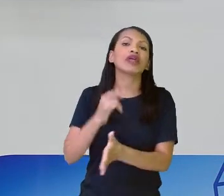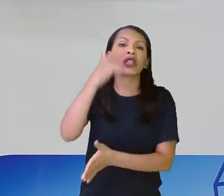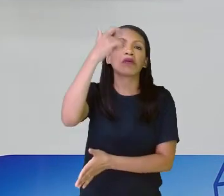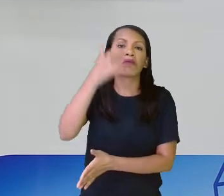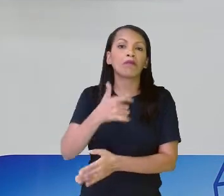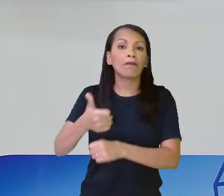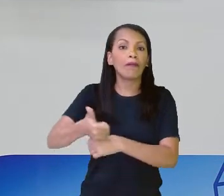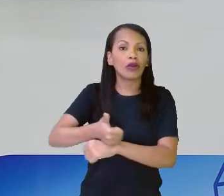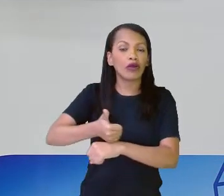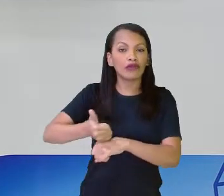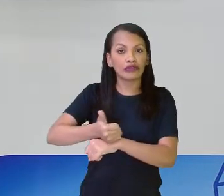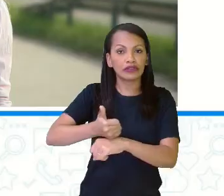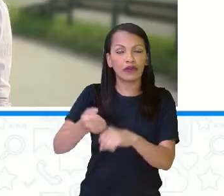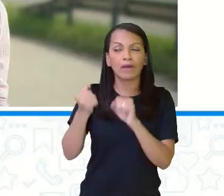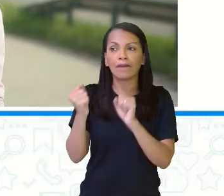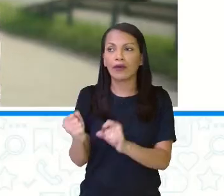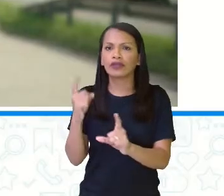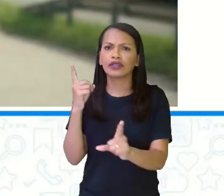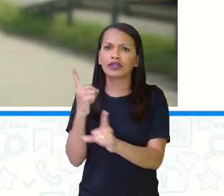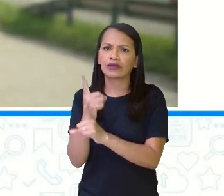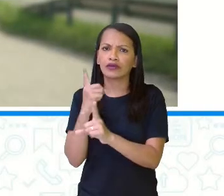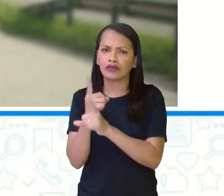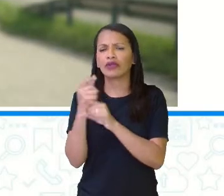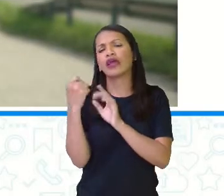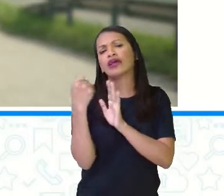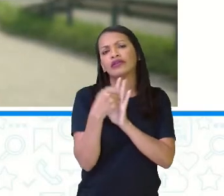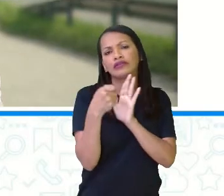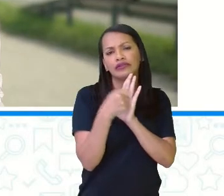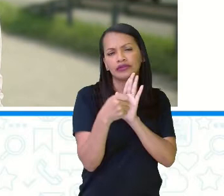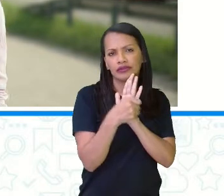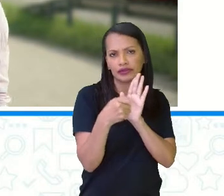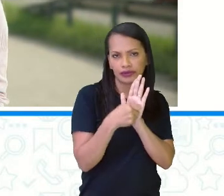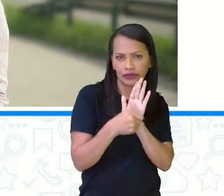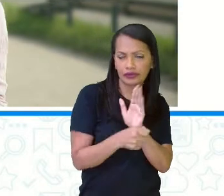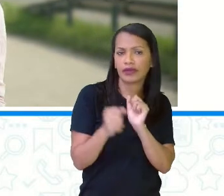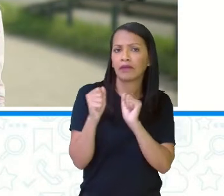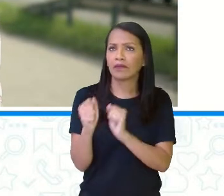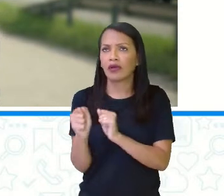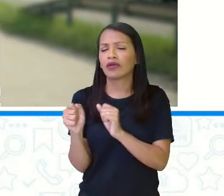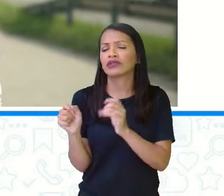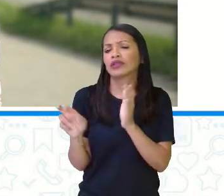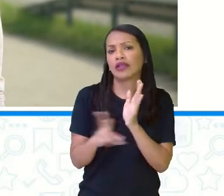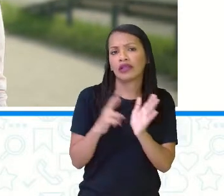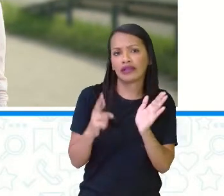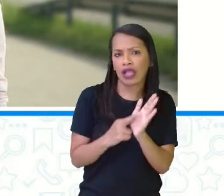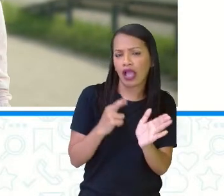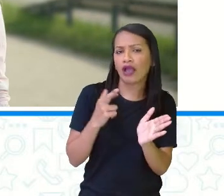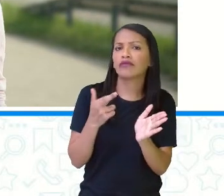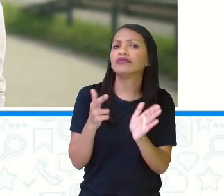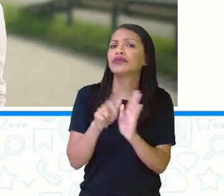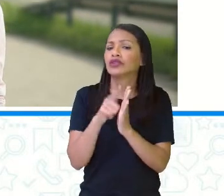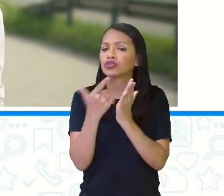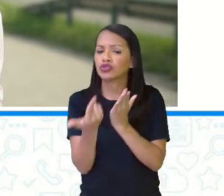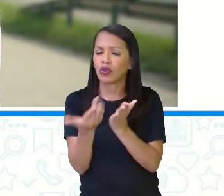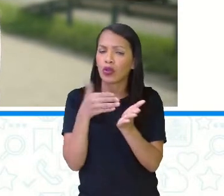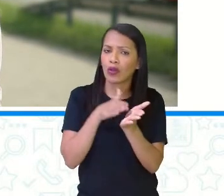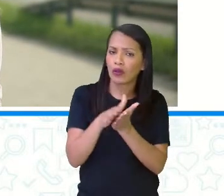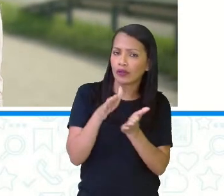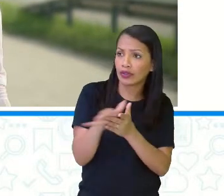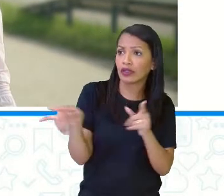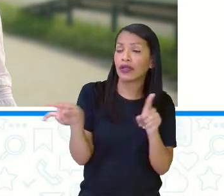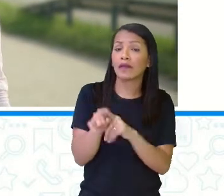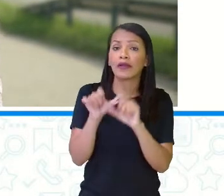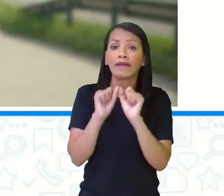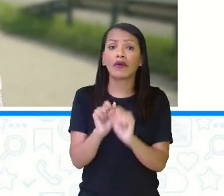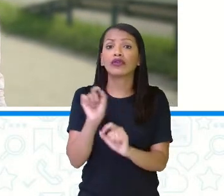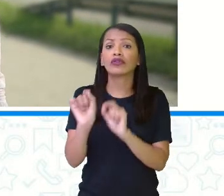você encontrá-las. Elas podem ser escritas, não é, através de jornais, revistas, mas também elas podem ser em